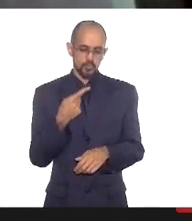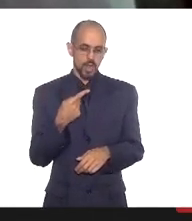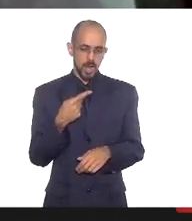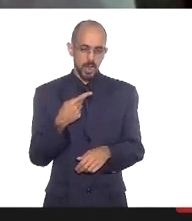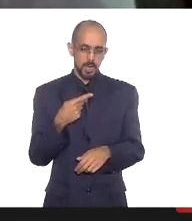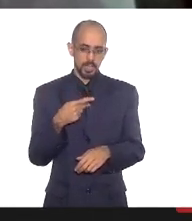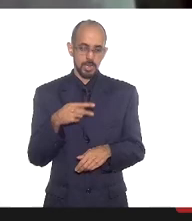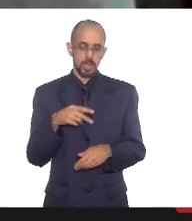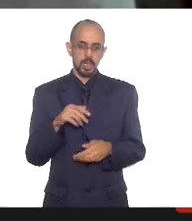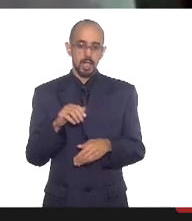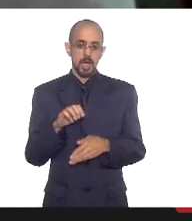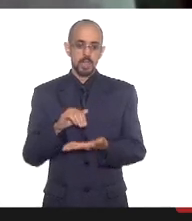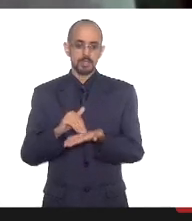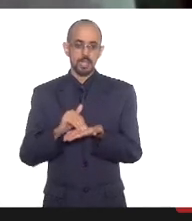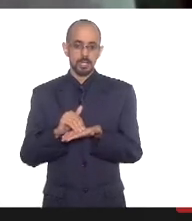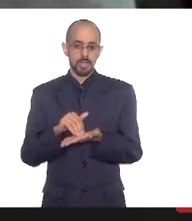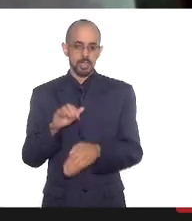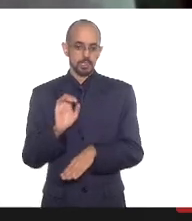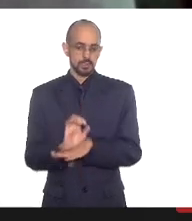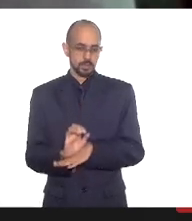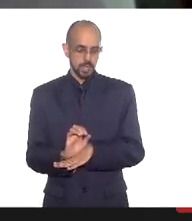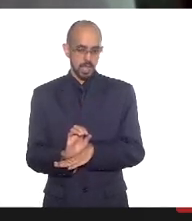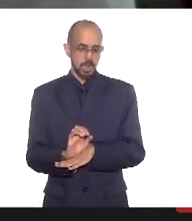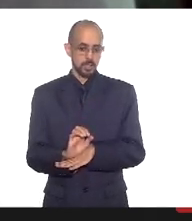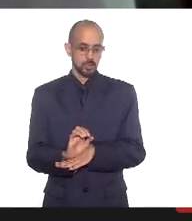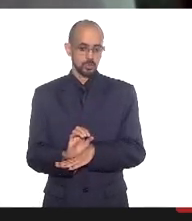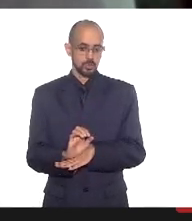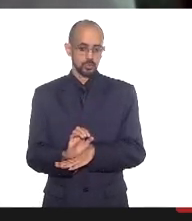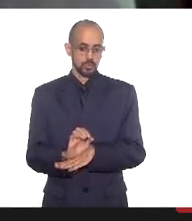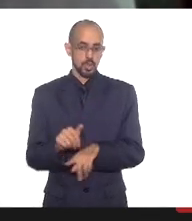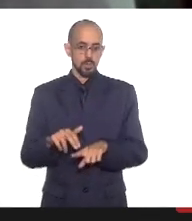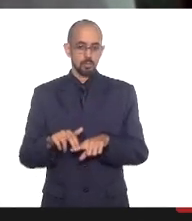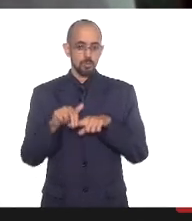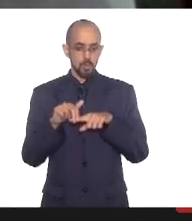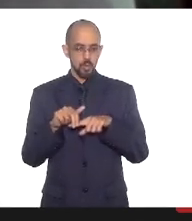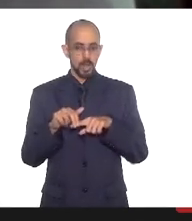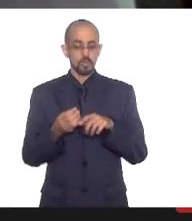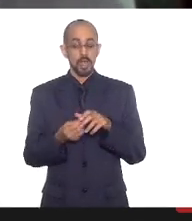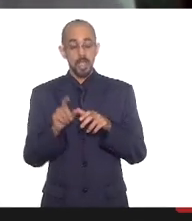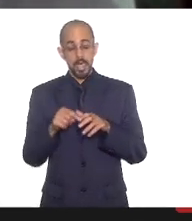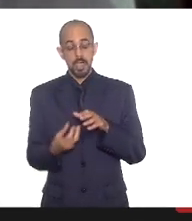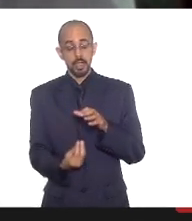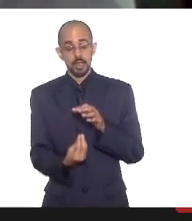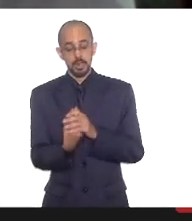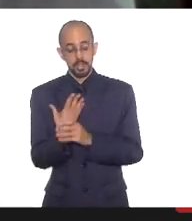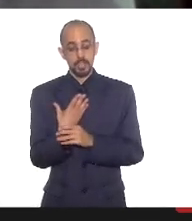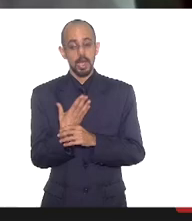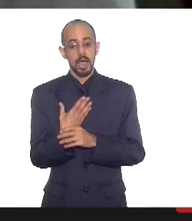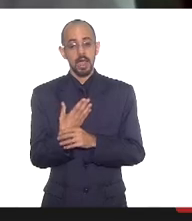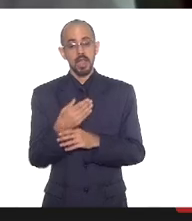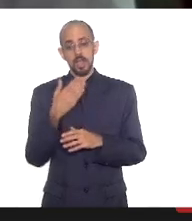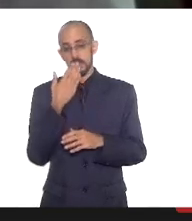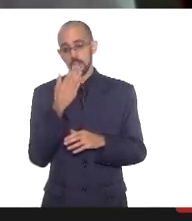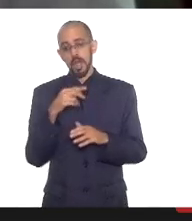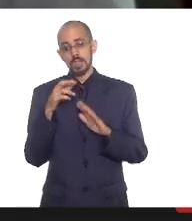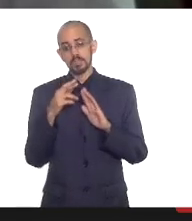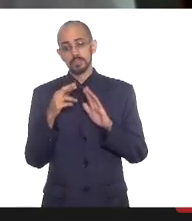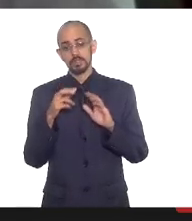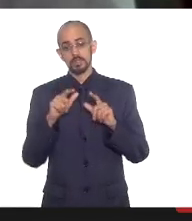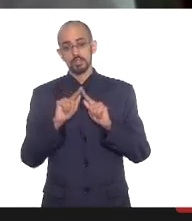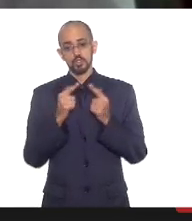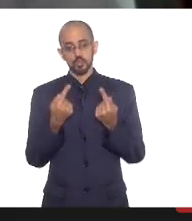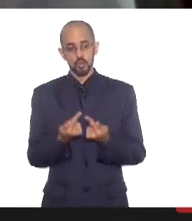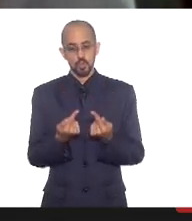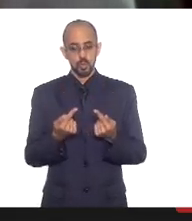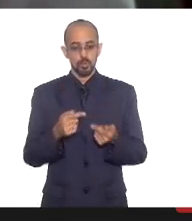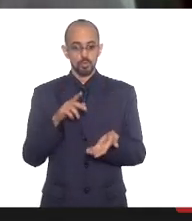secretaria de estado da sua epidemiologia definir né quais são realmente esses